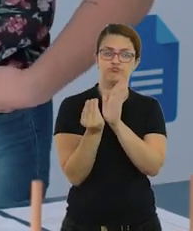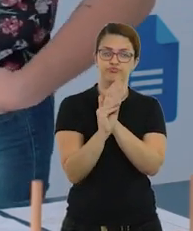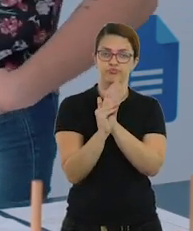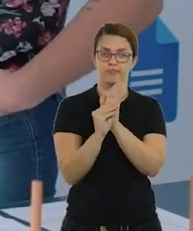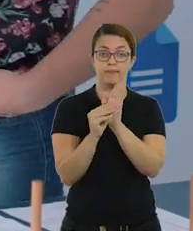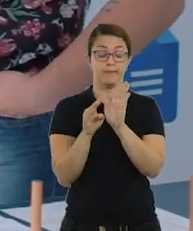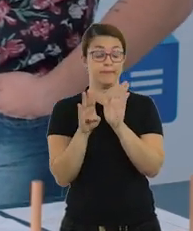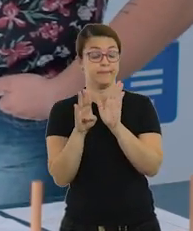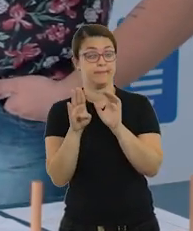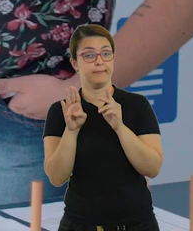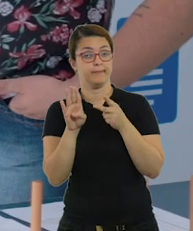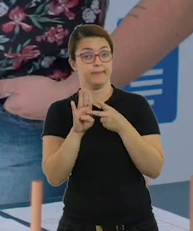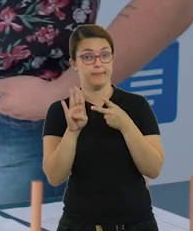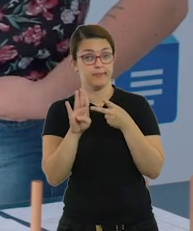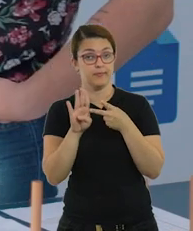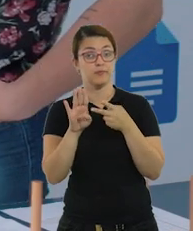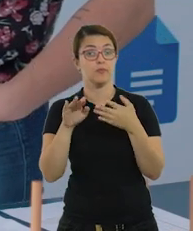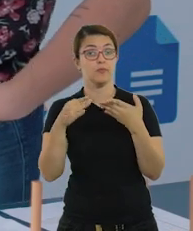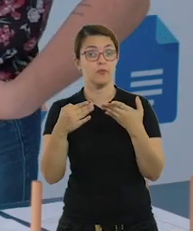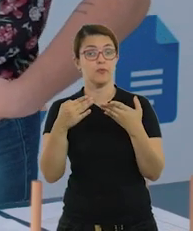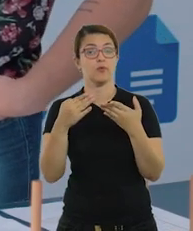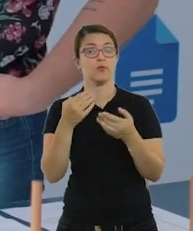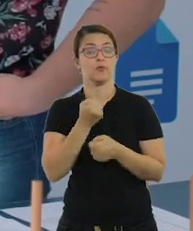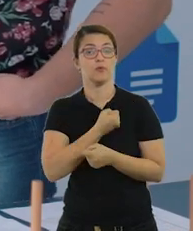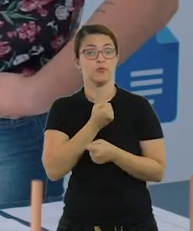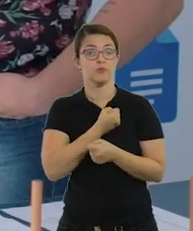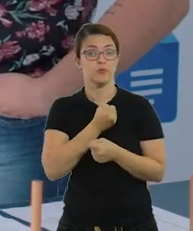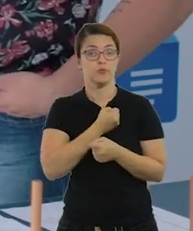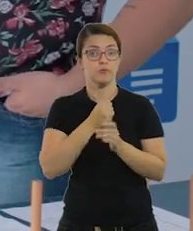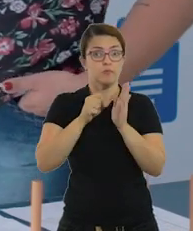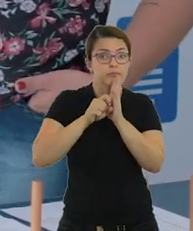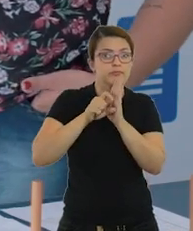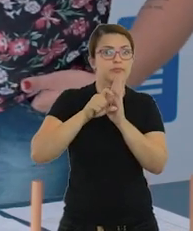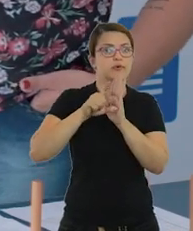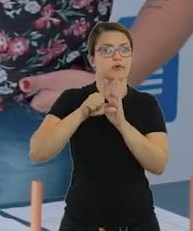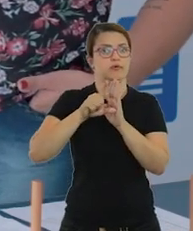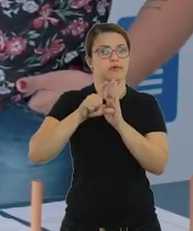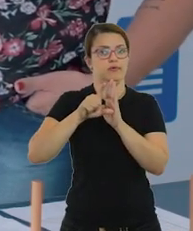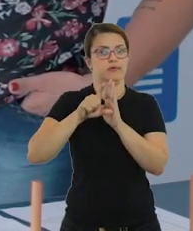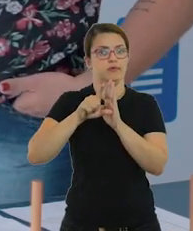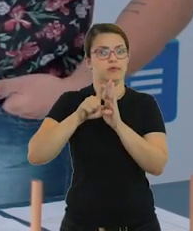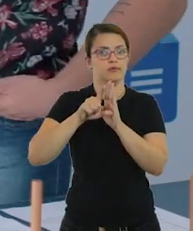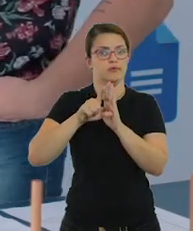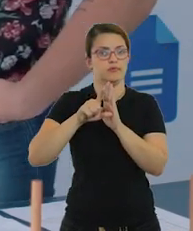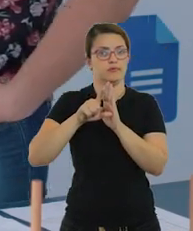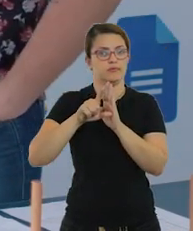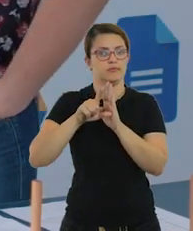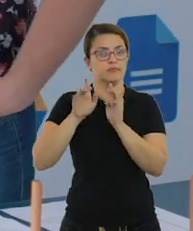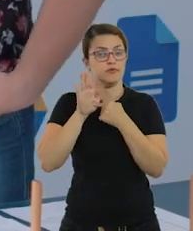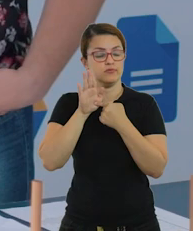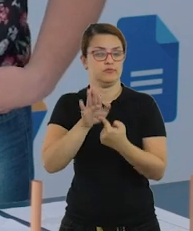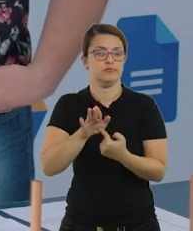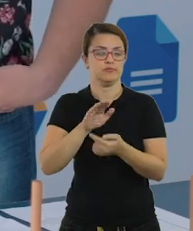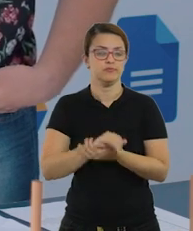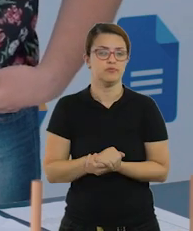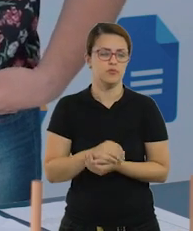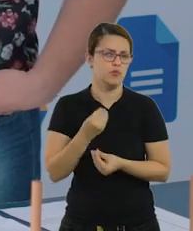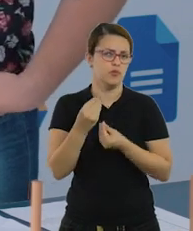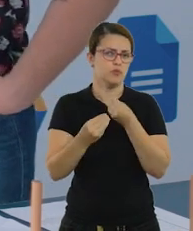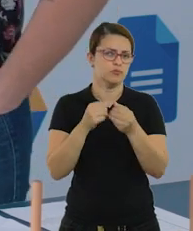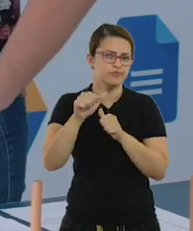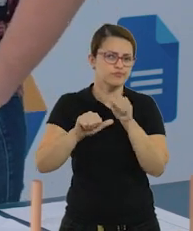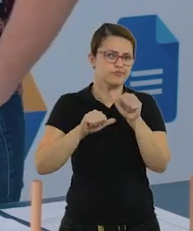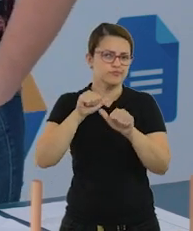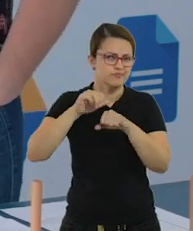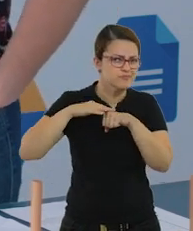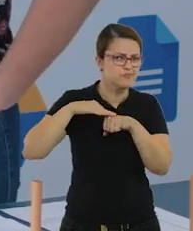42.105, tá? B, qual é a ordem de maior valor que esse numeral poderá me trazer? Então você vai pensar aí numa forma